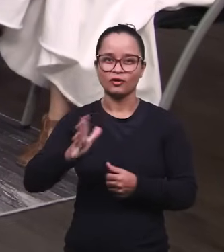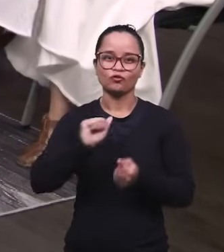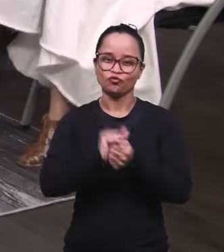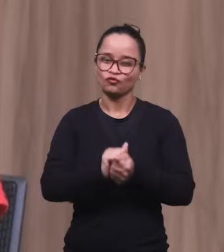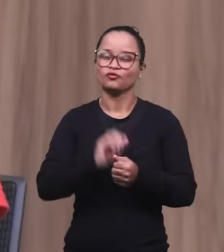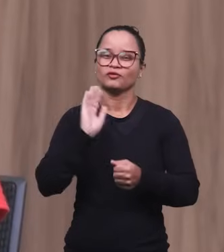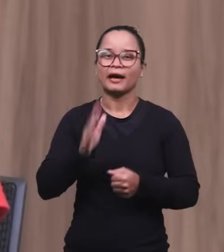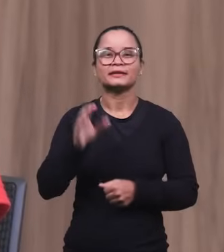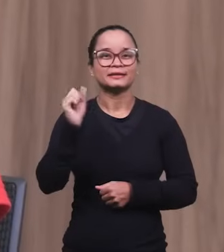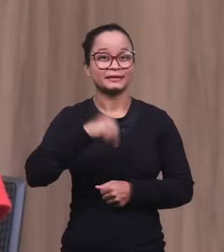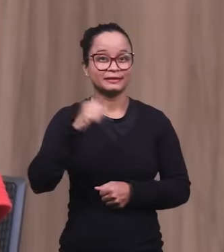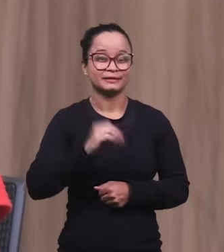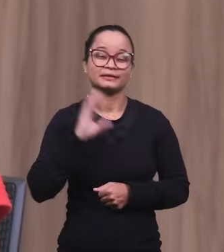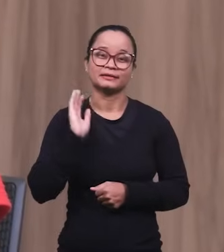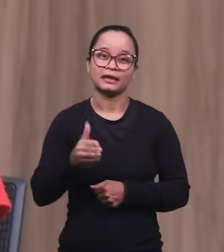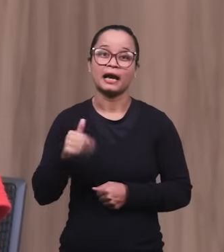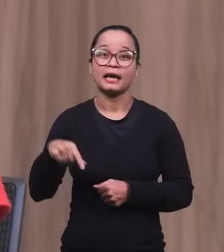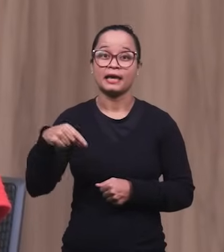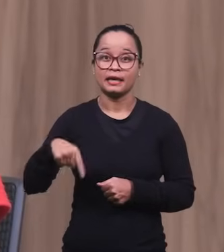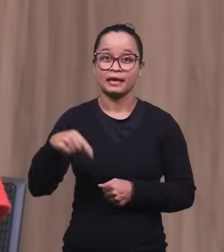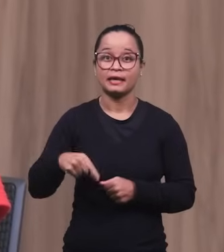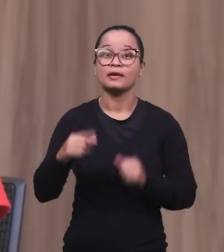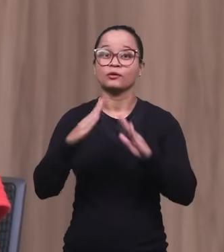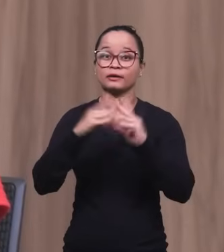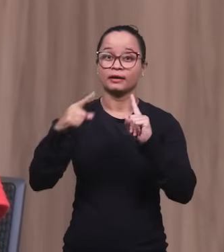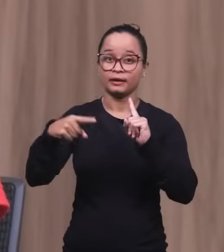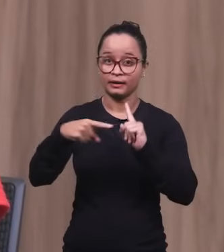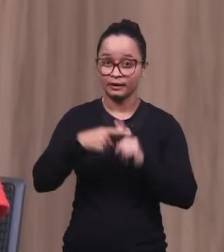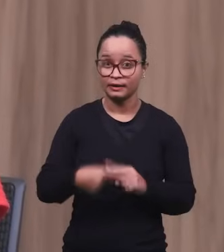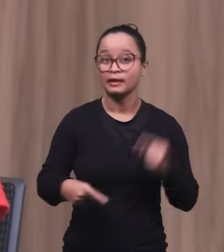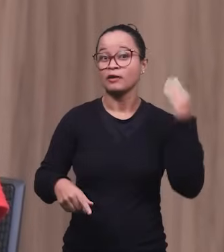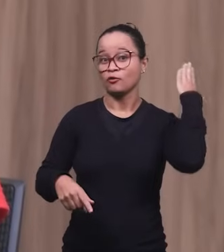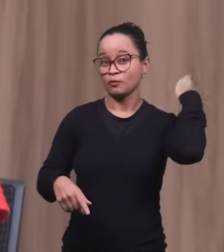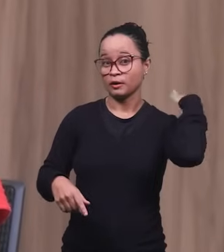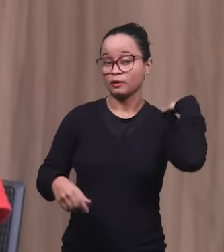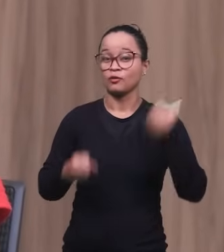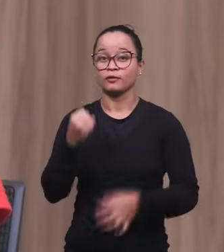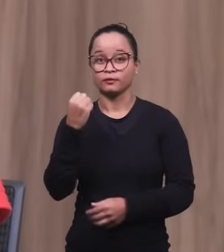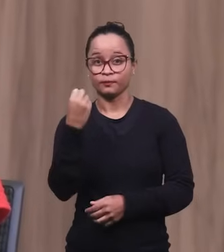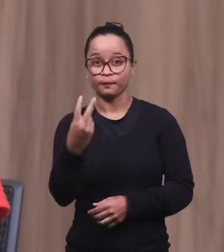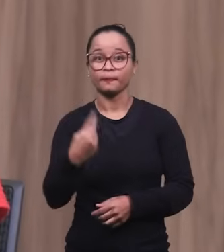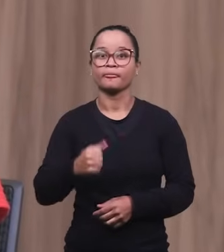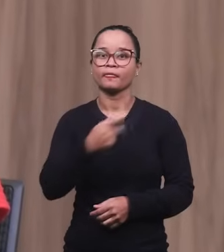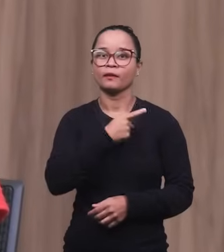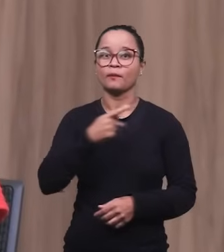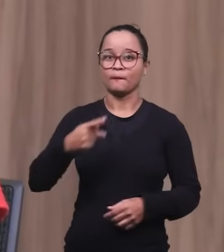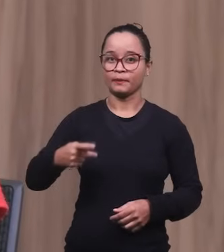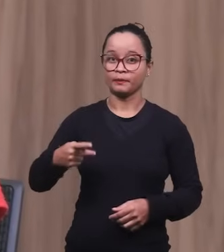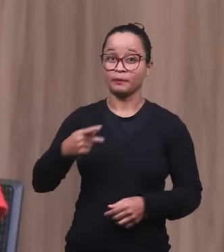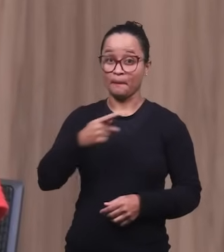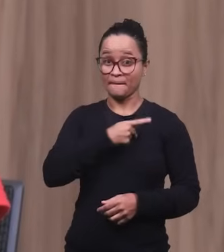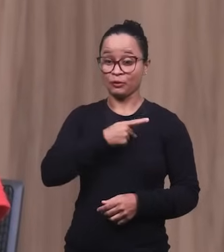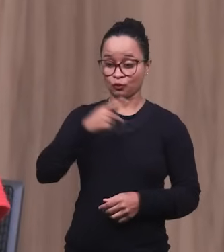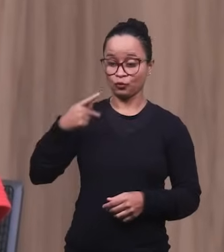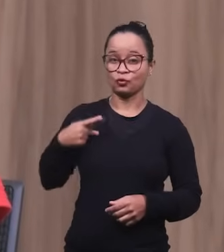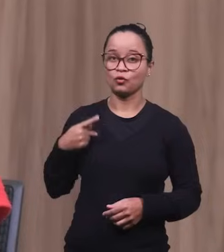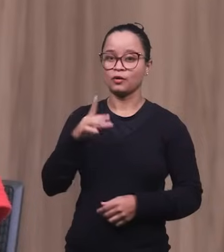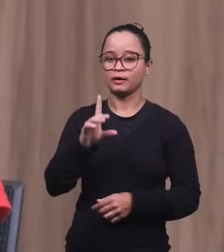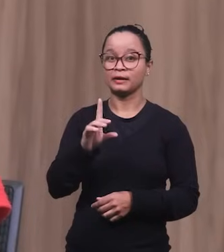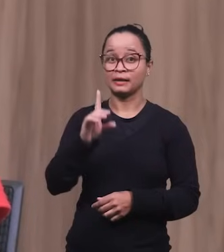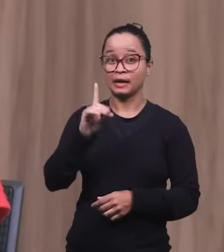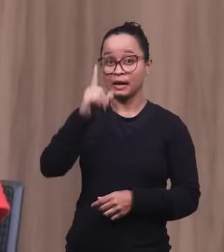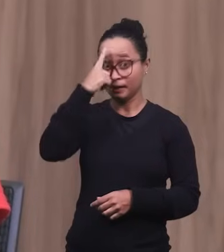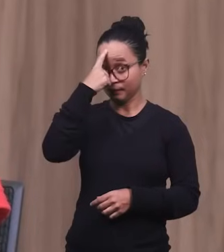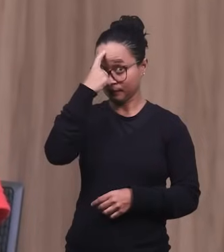sou Denise, eu sou da Igreja de Praia da Costa 2, Igreja de Castanheiras, o Ministério do Pastor Daniel Moreira, juntamente